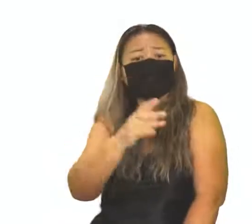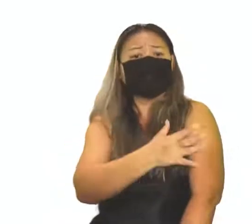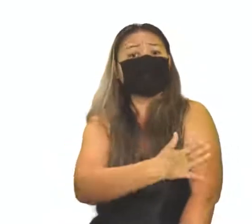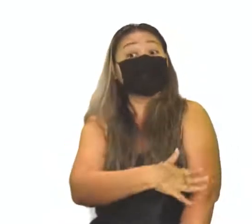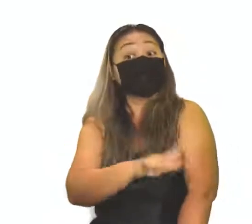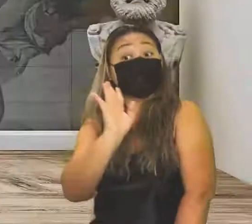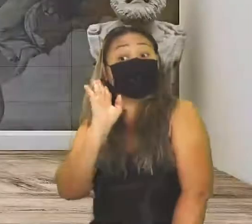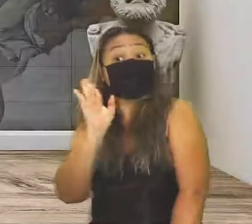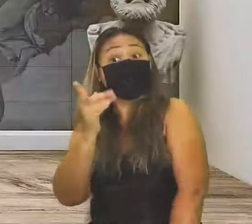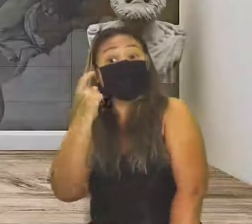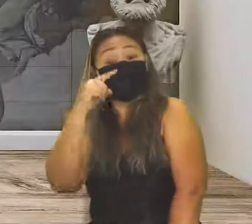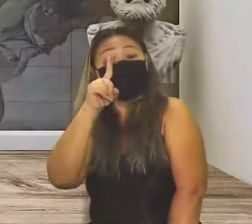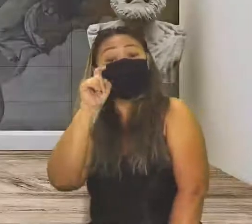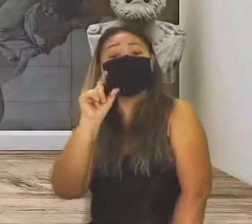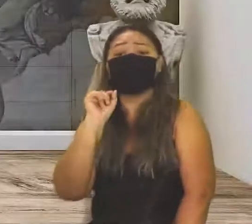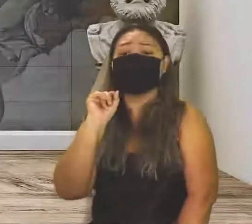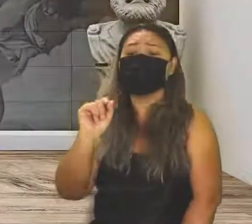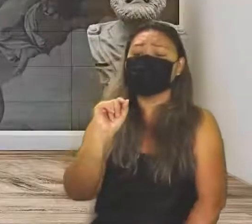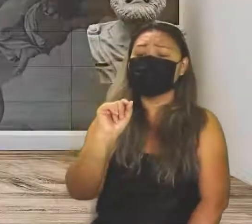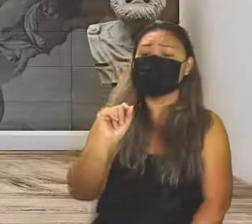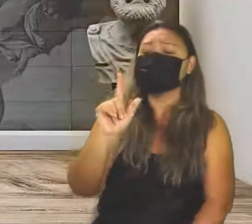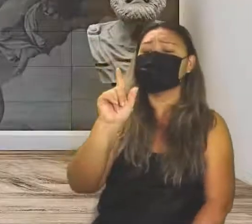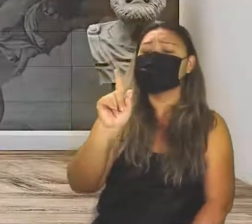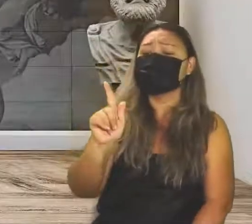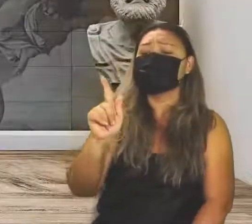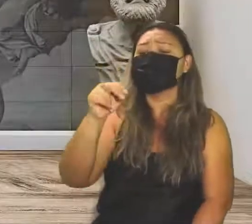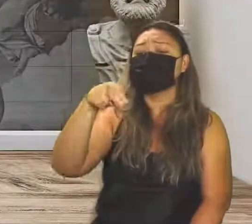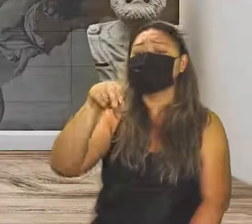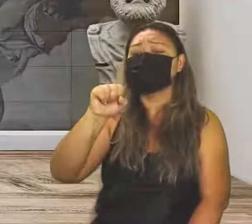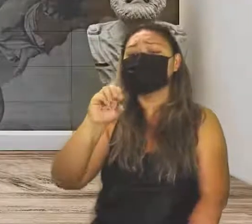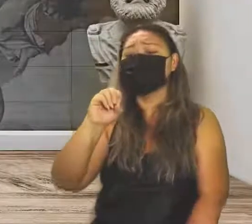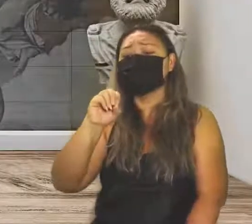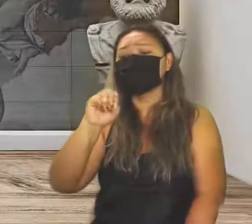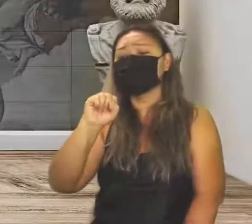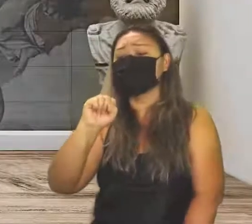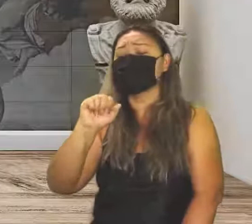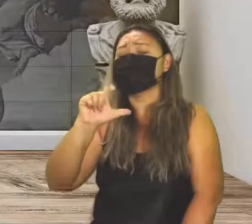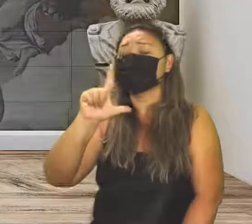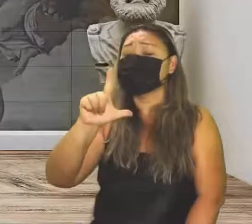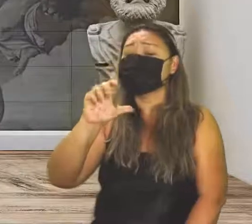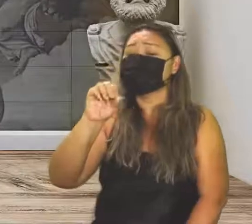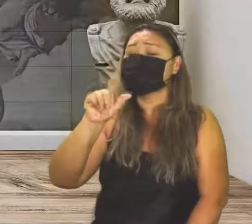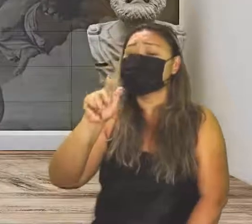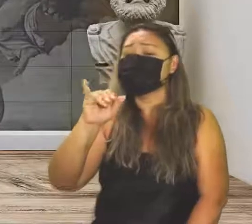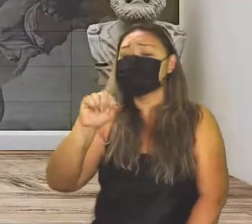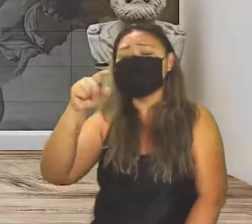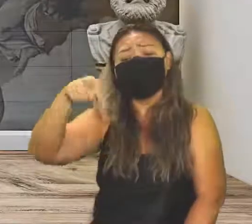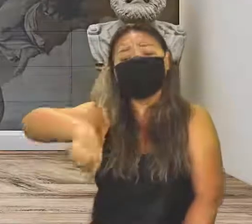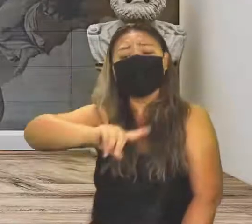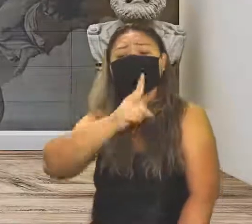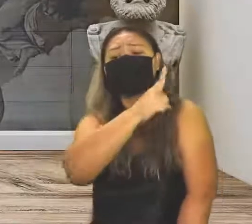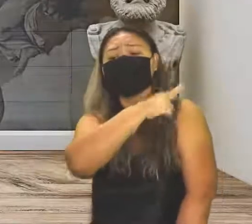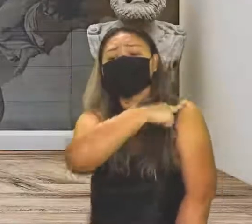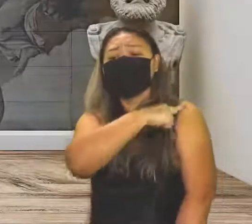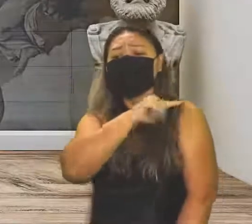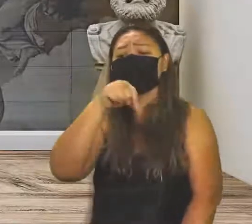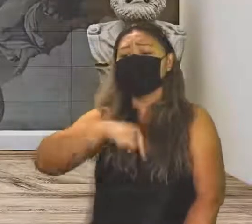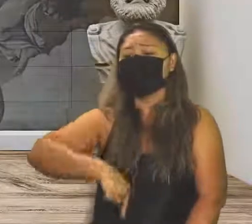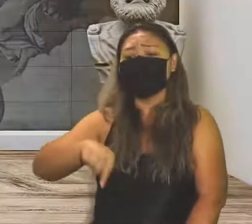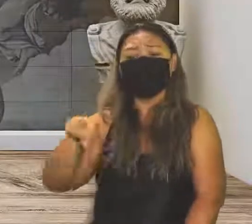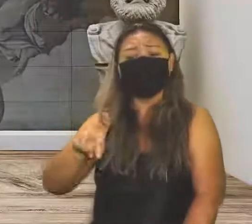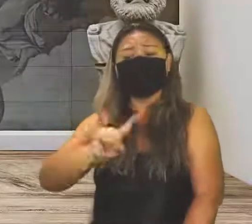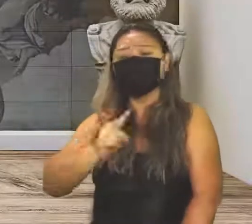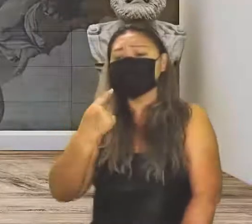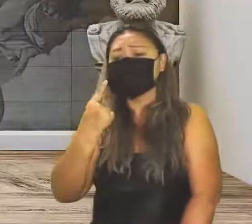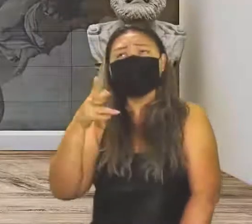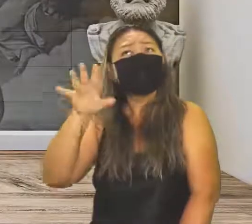veio uma anteninha, né? O que é gnosiologia, gente? Nunca ouvi falar dessa palavra. Eu aqui no primeiro ano, ensino médio,